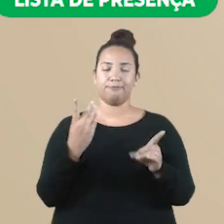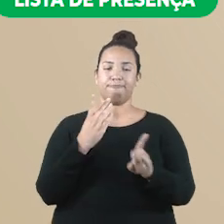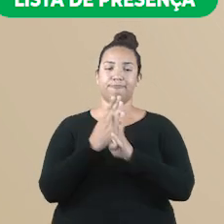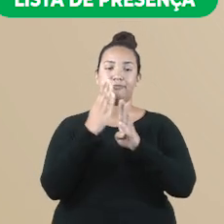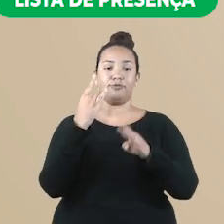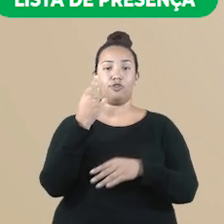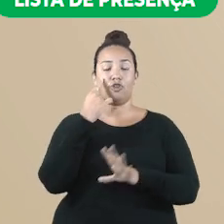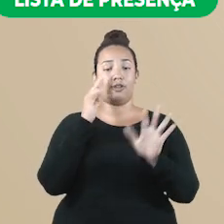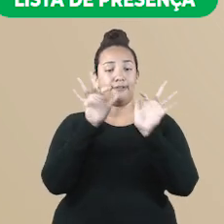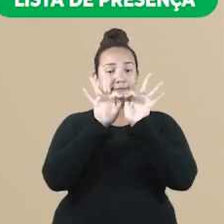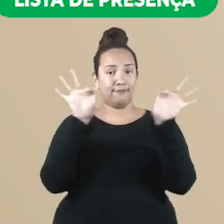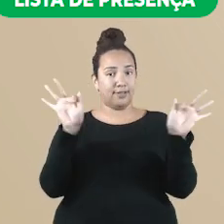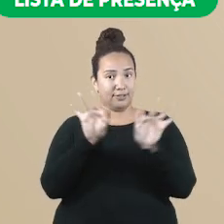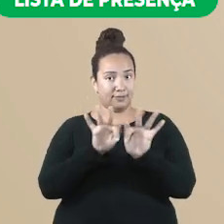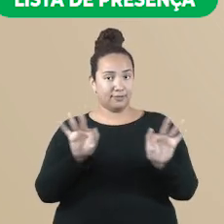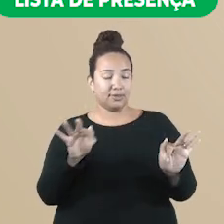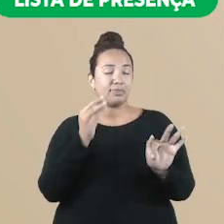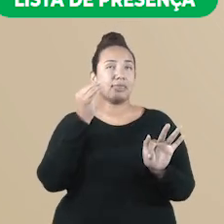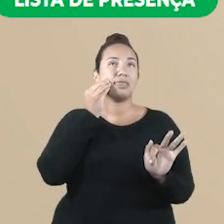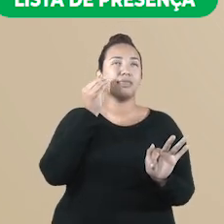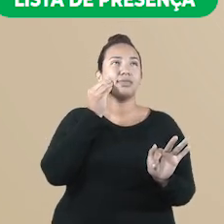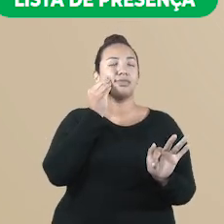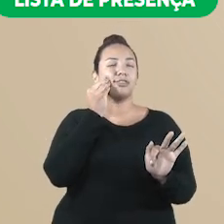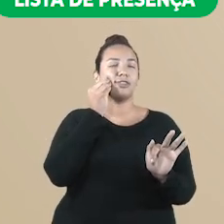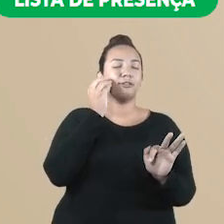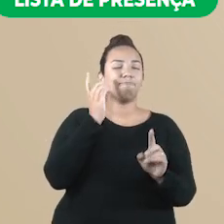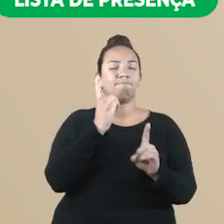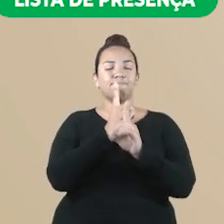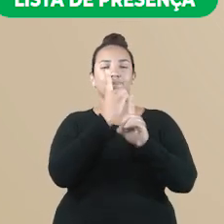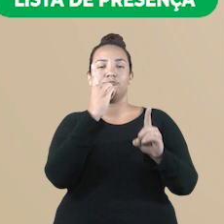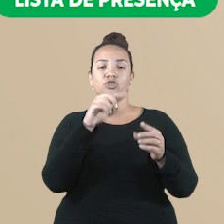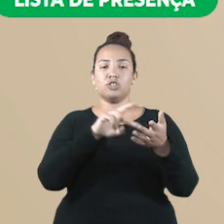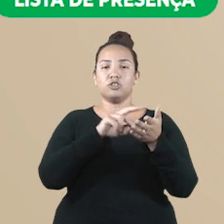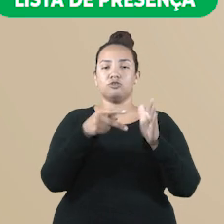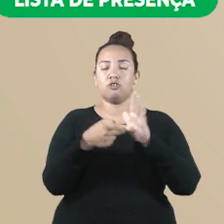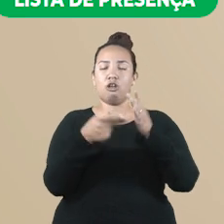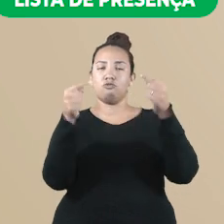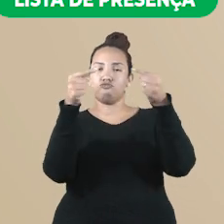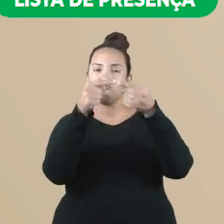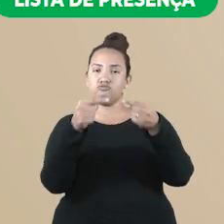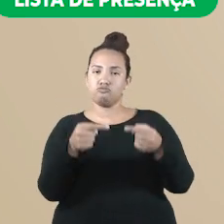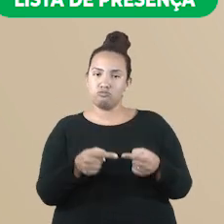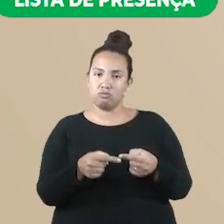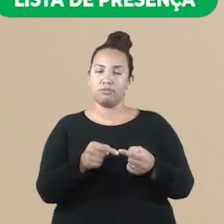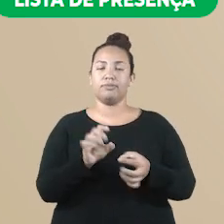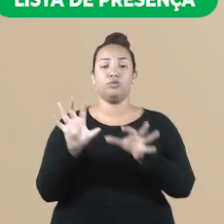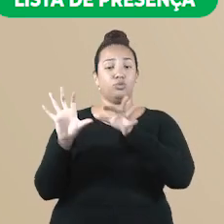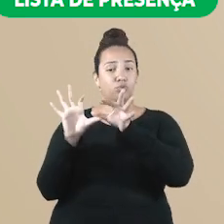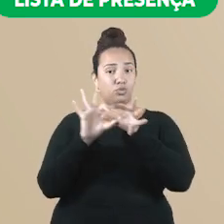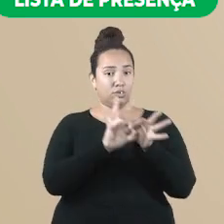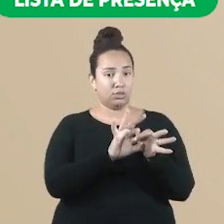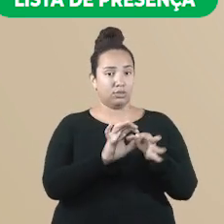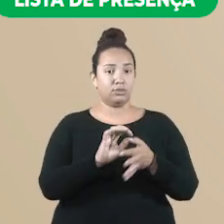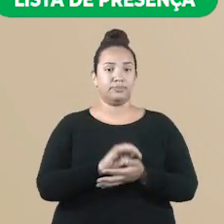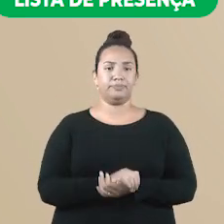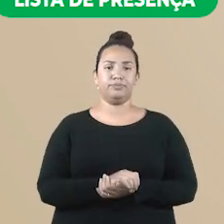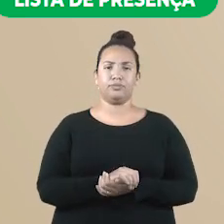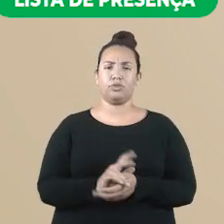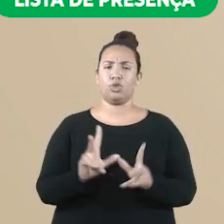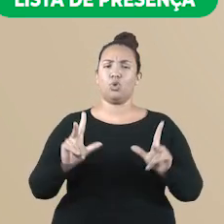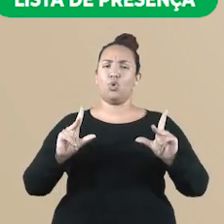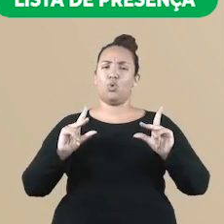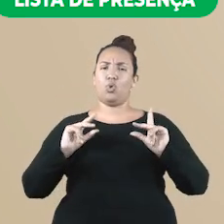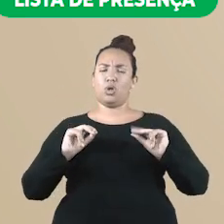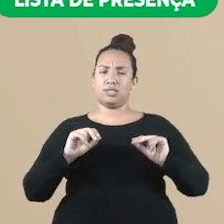vamos descobrir. Leia com atenção essas frases e tente descobrir o significado que mais combina com